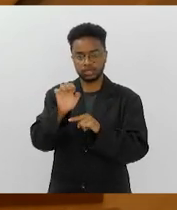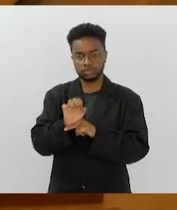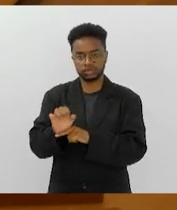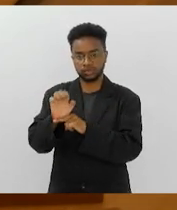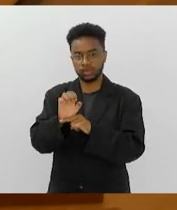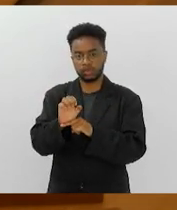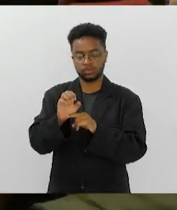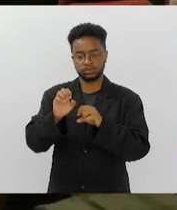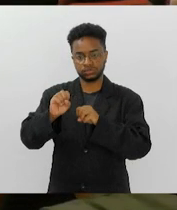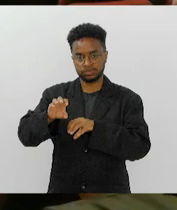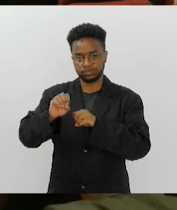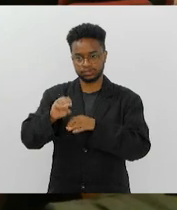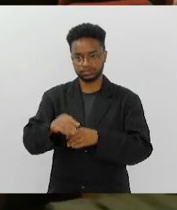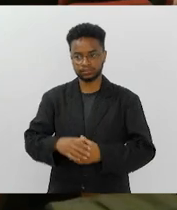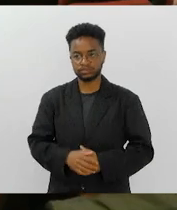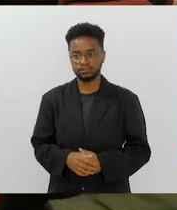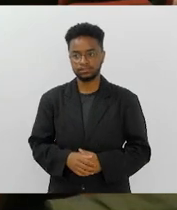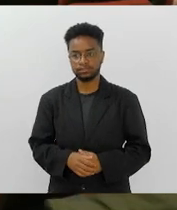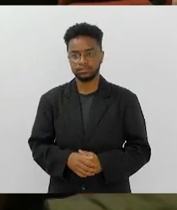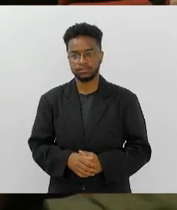Educação.